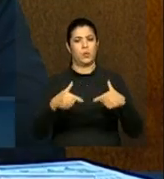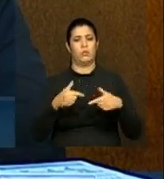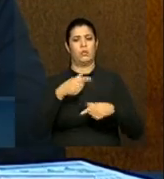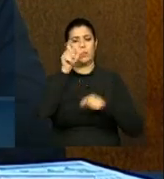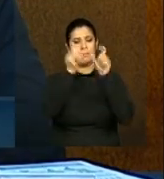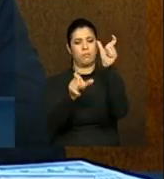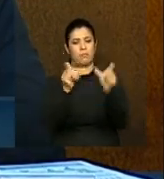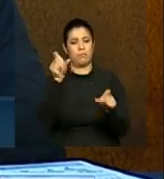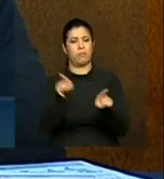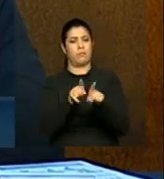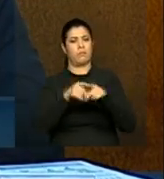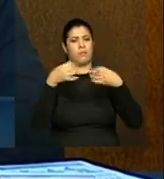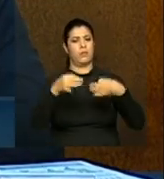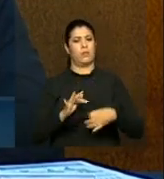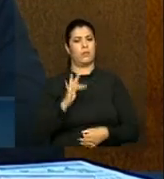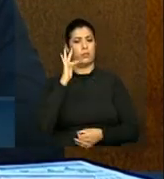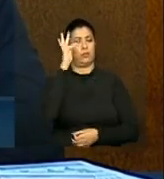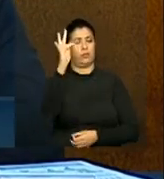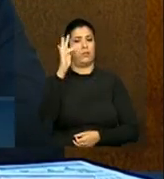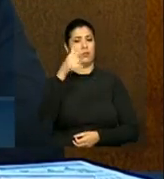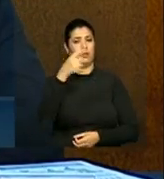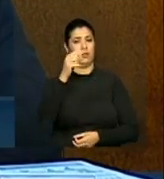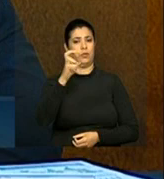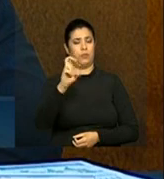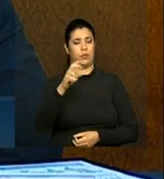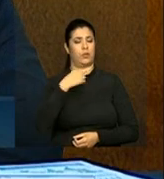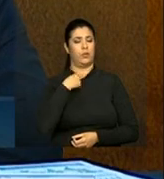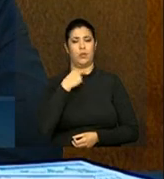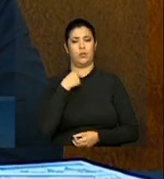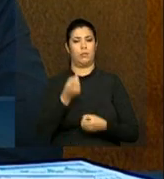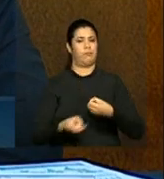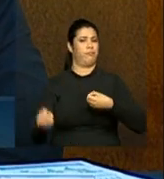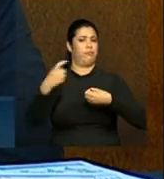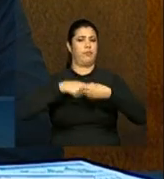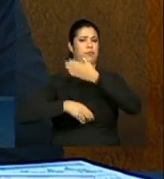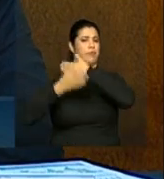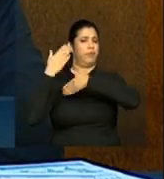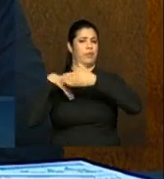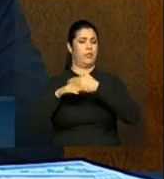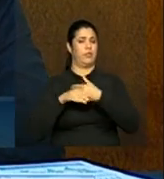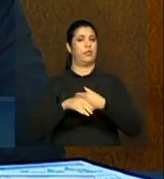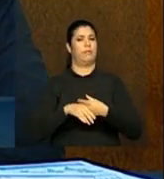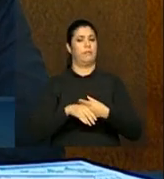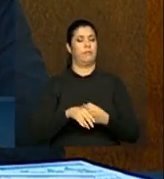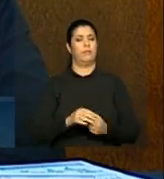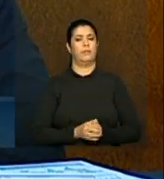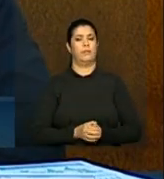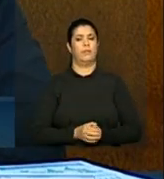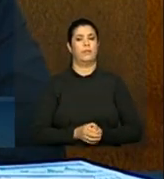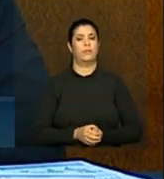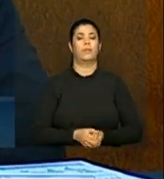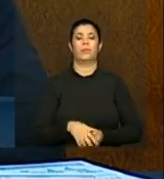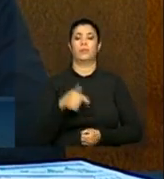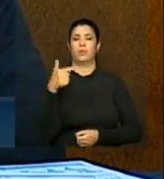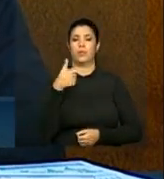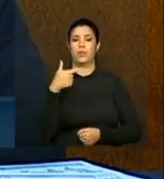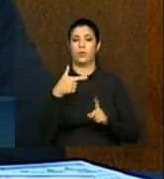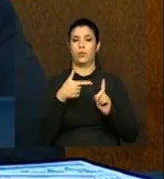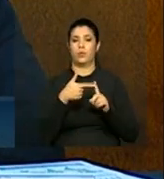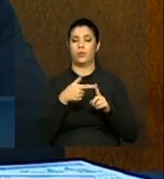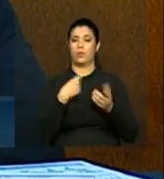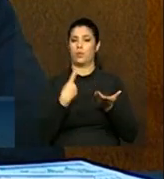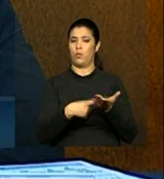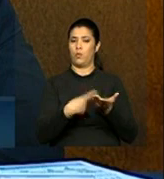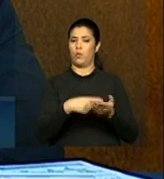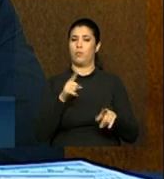civil e certamente no próximo período nós não podemos ter retrocesso nisso. Uma segunda a agenda muito importante